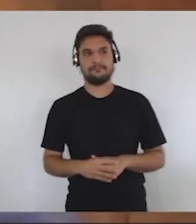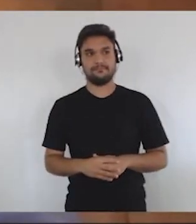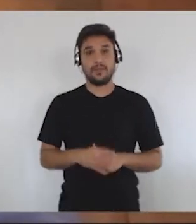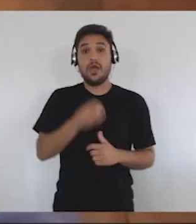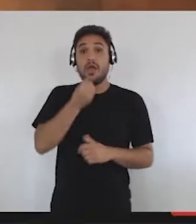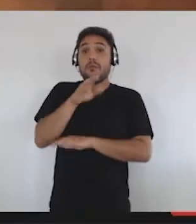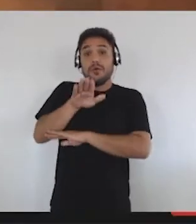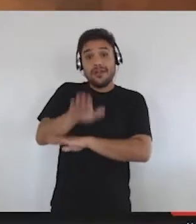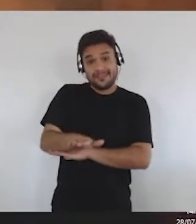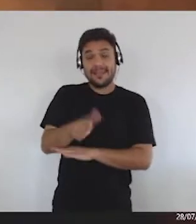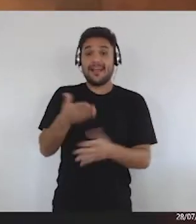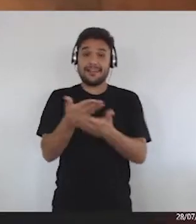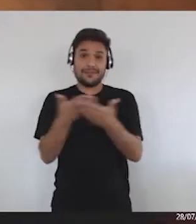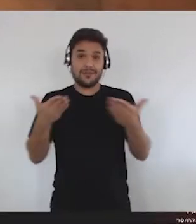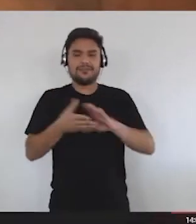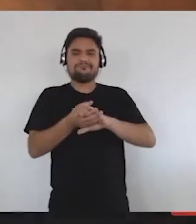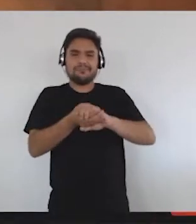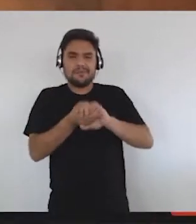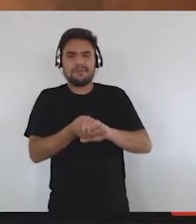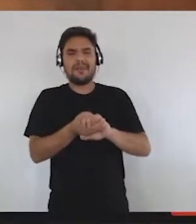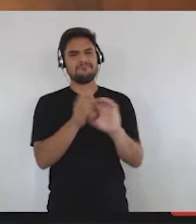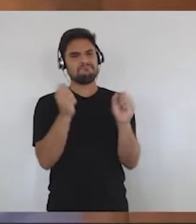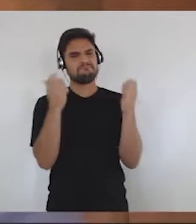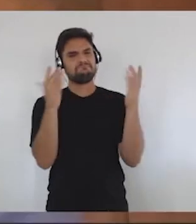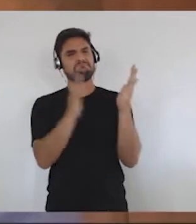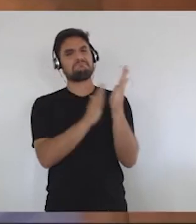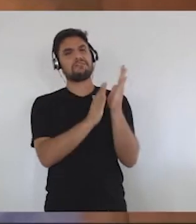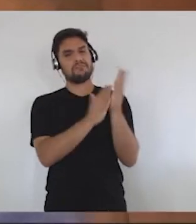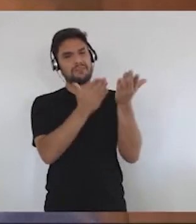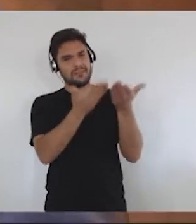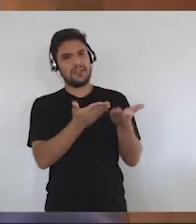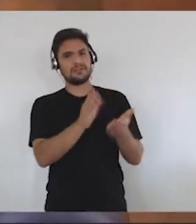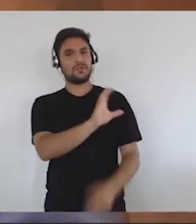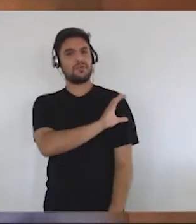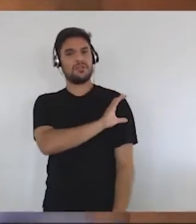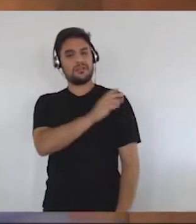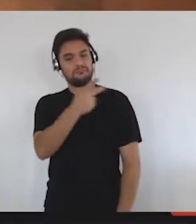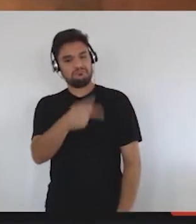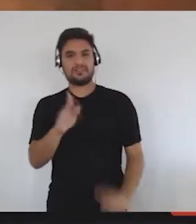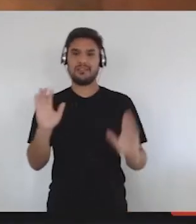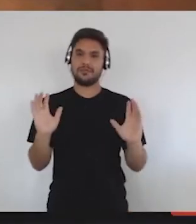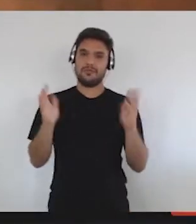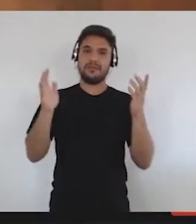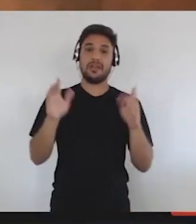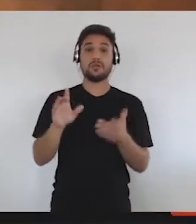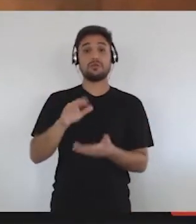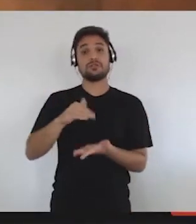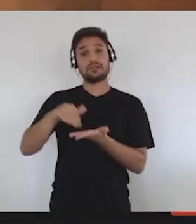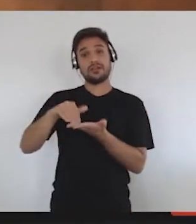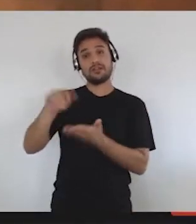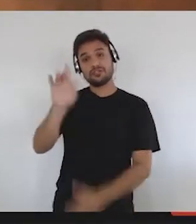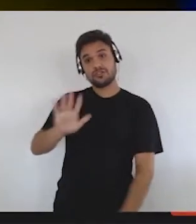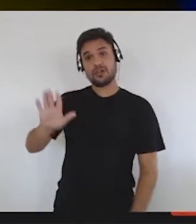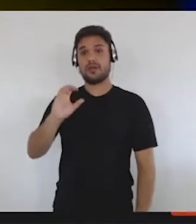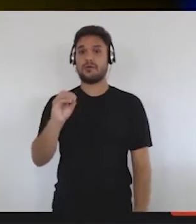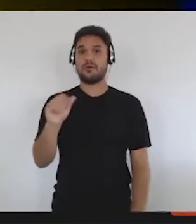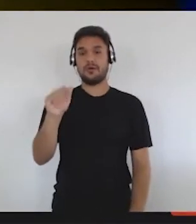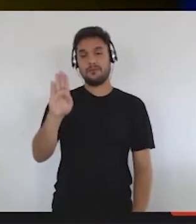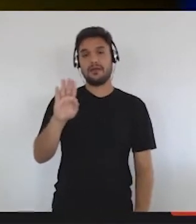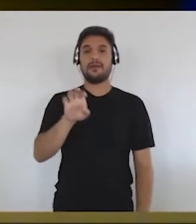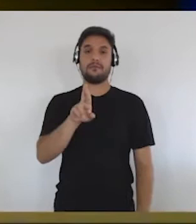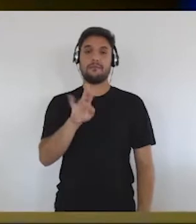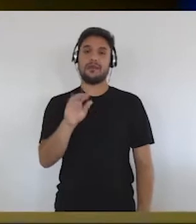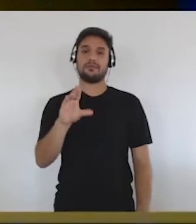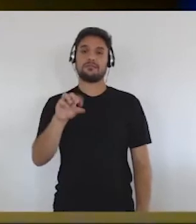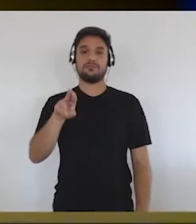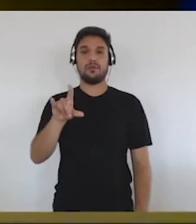Boa tarde. Cumprimento e parabenizo o coordenador desse belíssimo evento, nosso secretário-geral no Conselho Federal da OAB, Beto